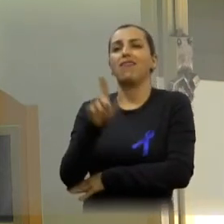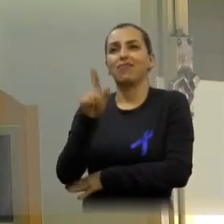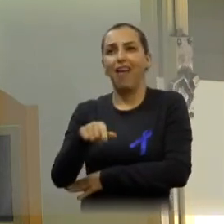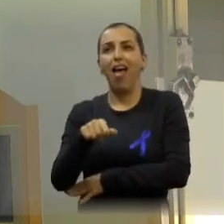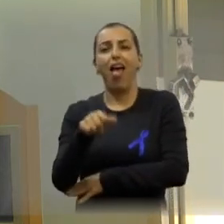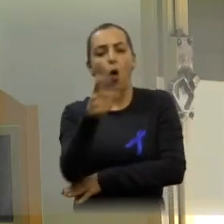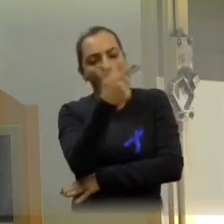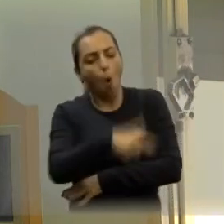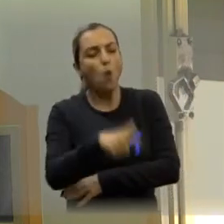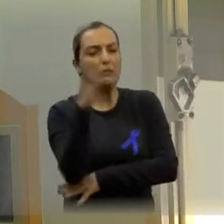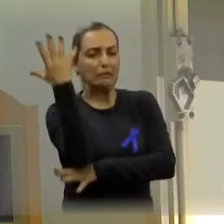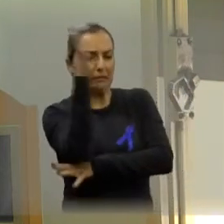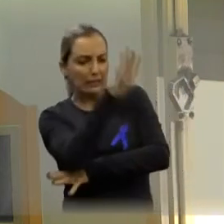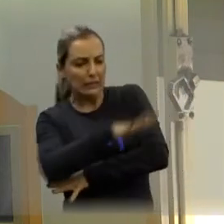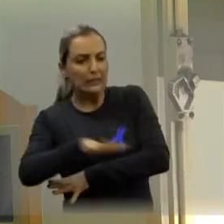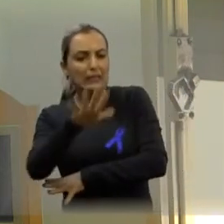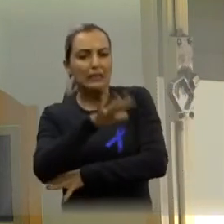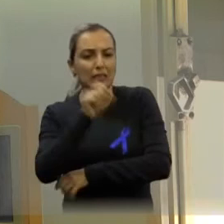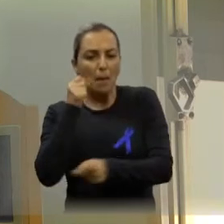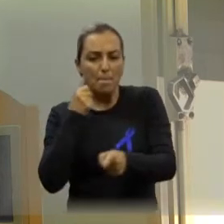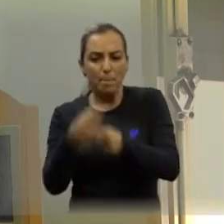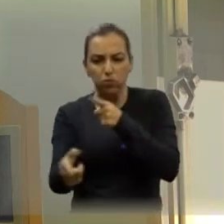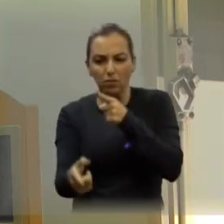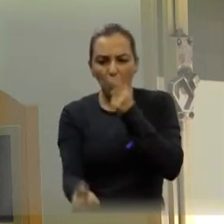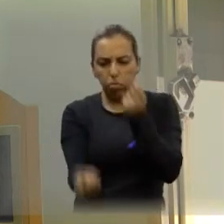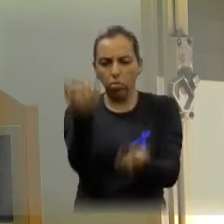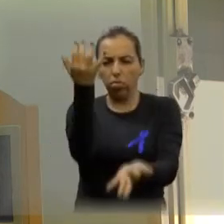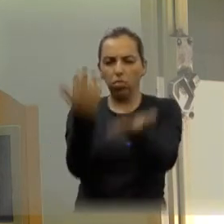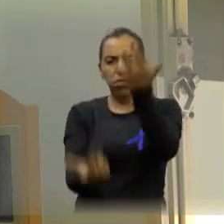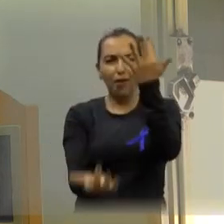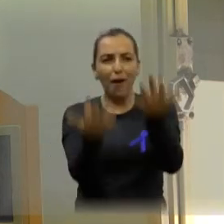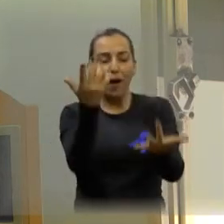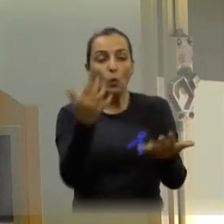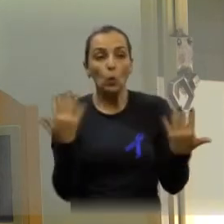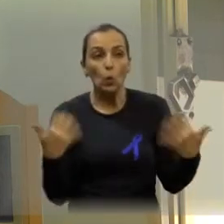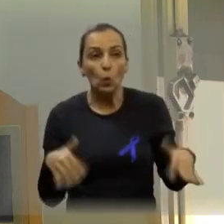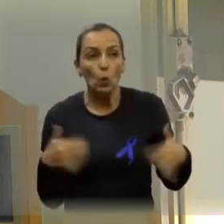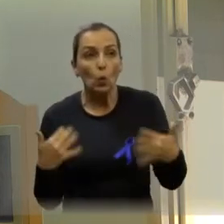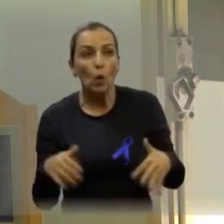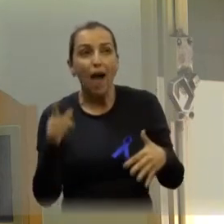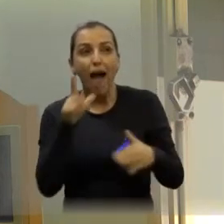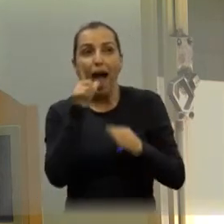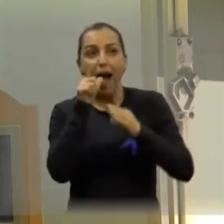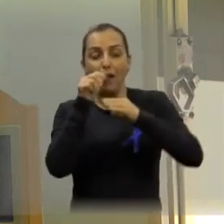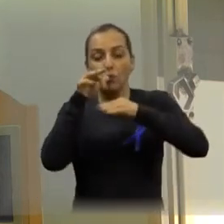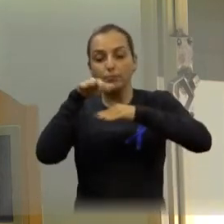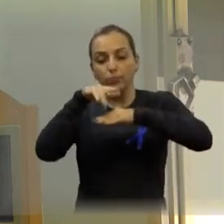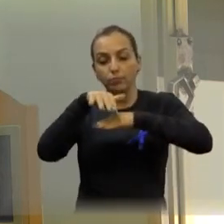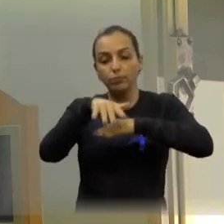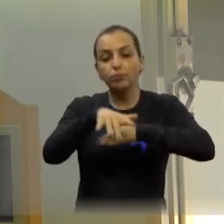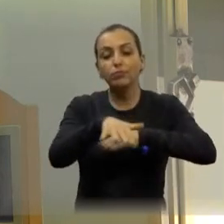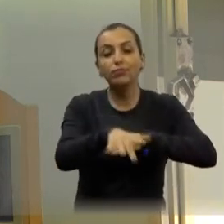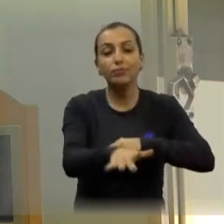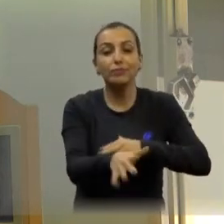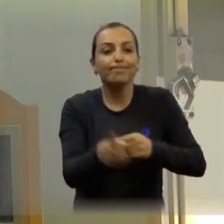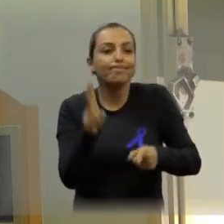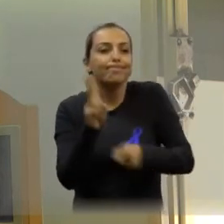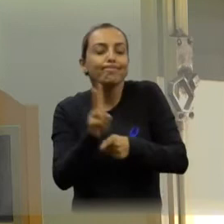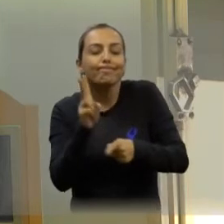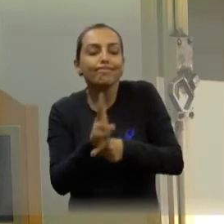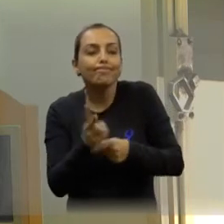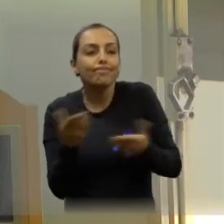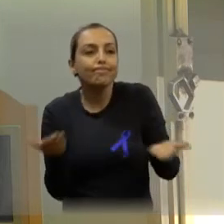bosque rotário colocaram fogo, gente. Então, na nascente, se a gente não cuidar, vereador